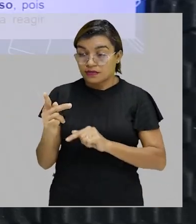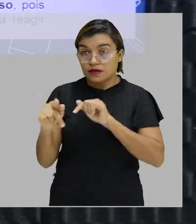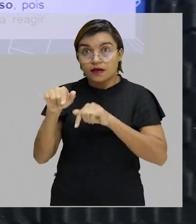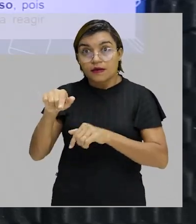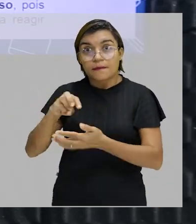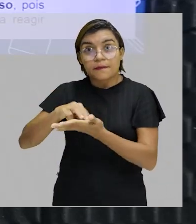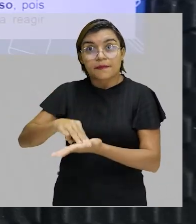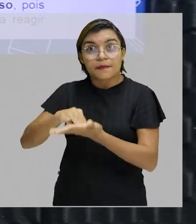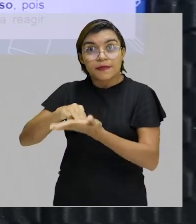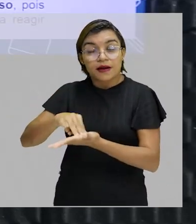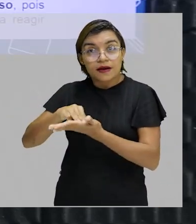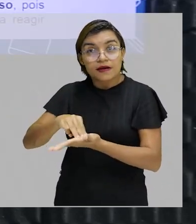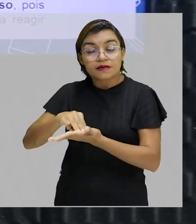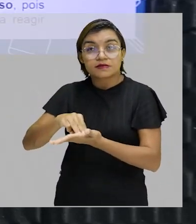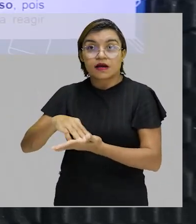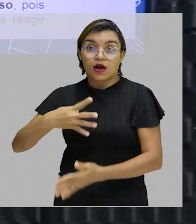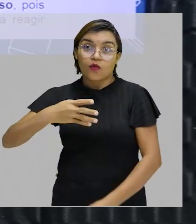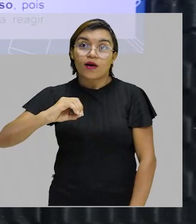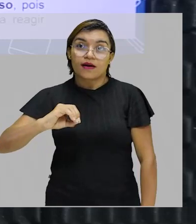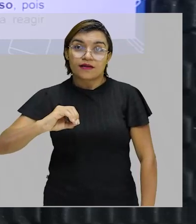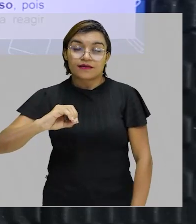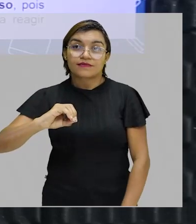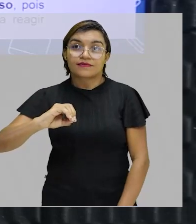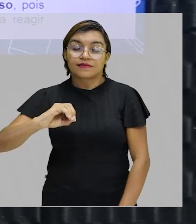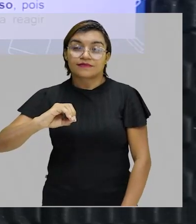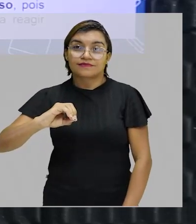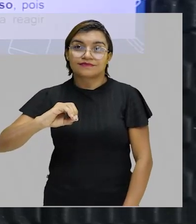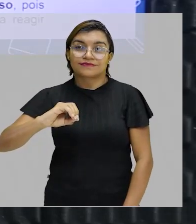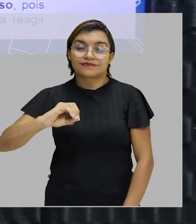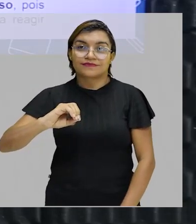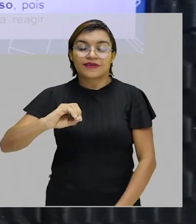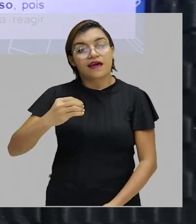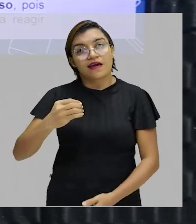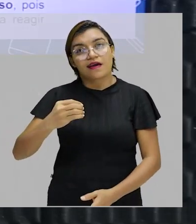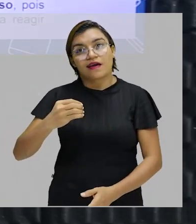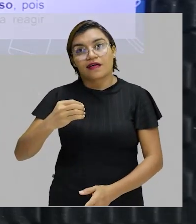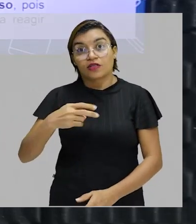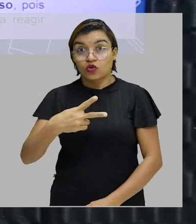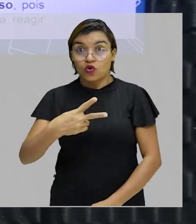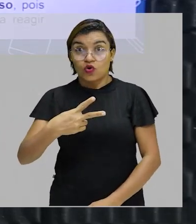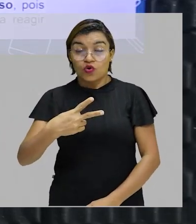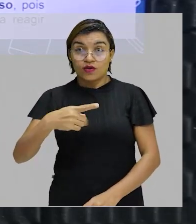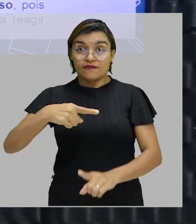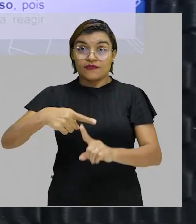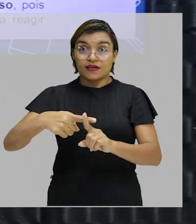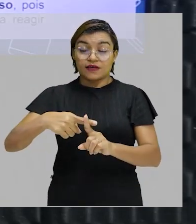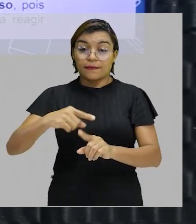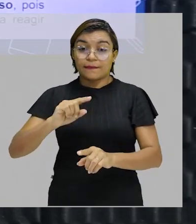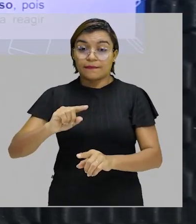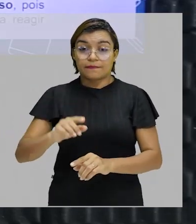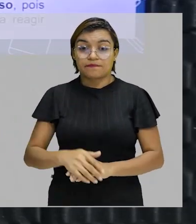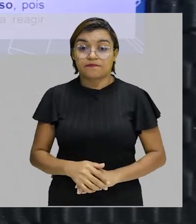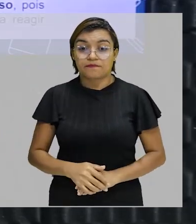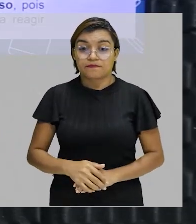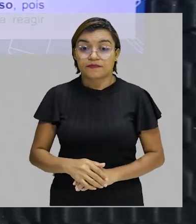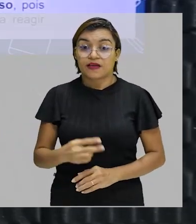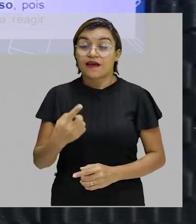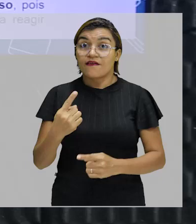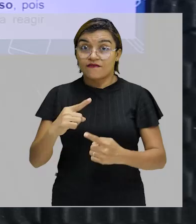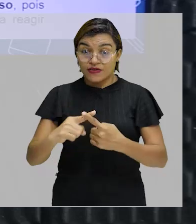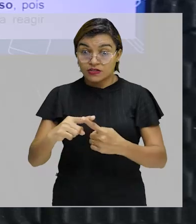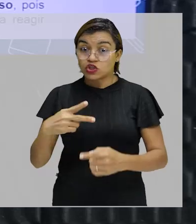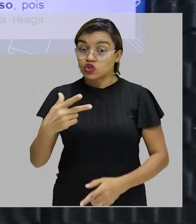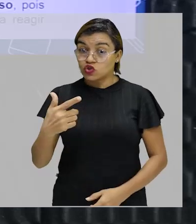molar 40, então 2 vezes 40, certo? 147 gramas do ácido sulfúrico